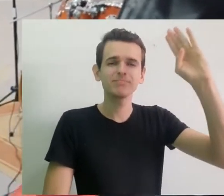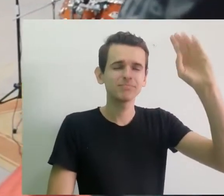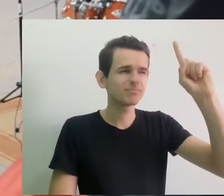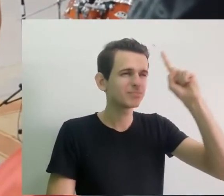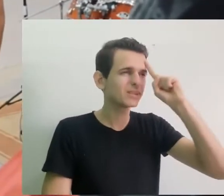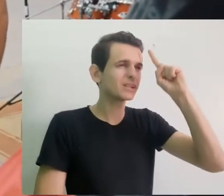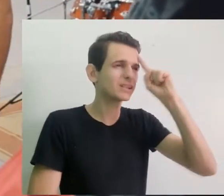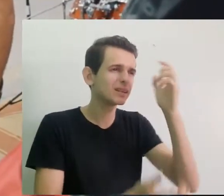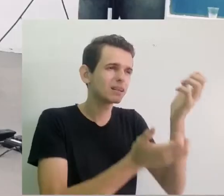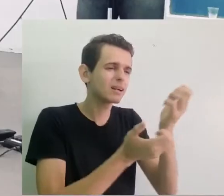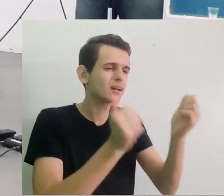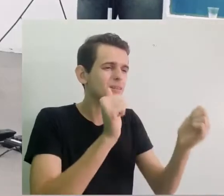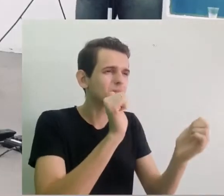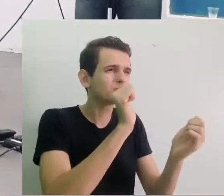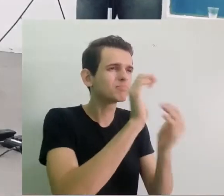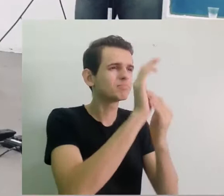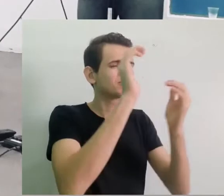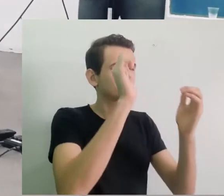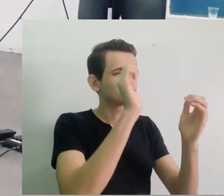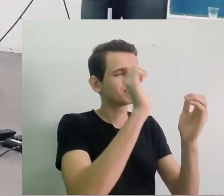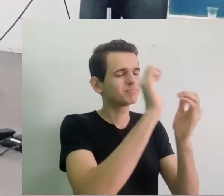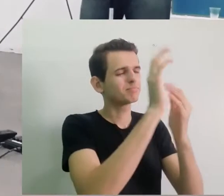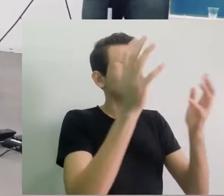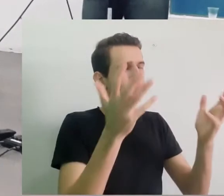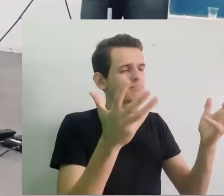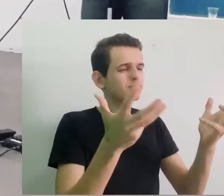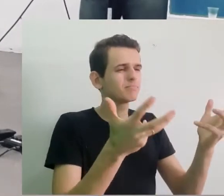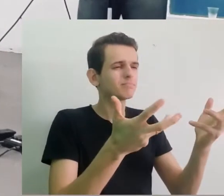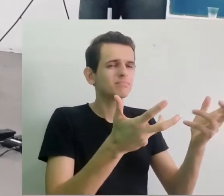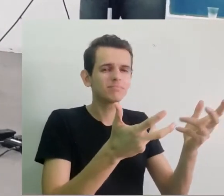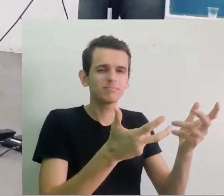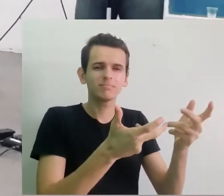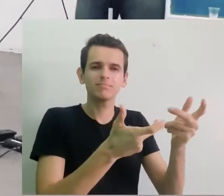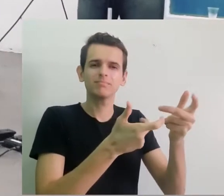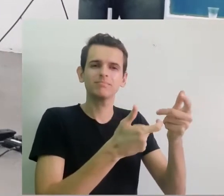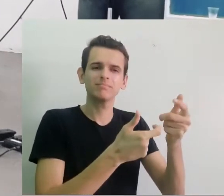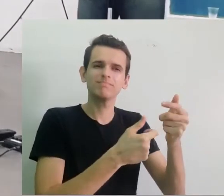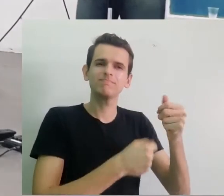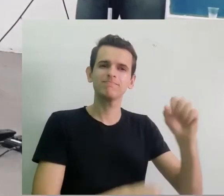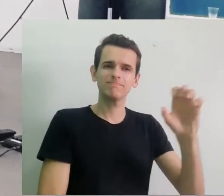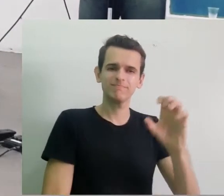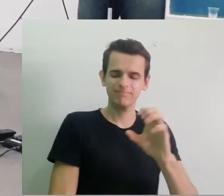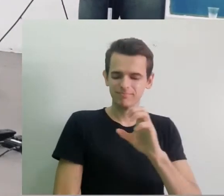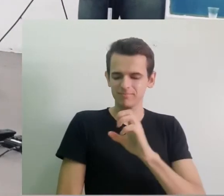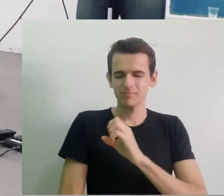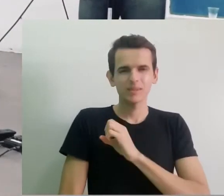Todos os dias eu louvarei